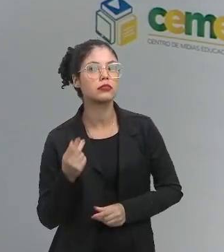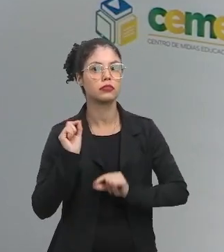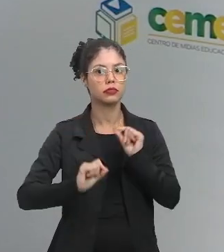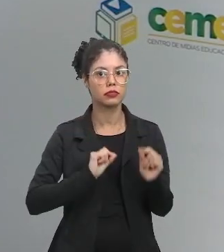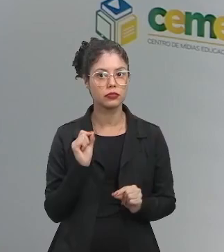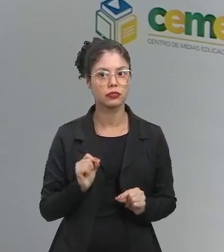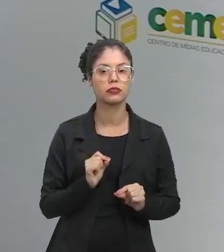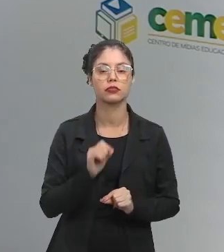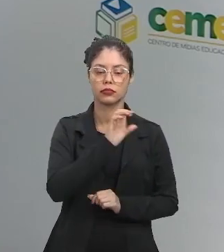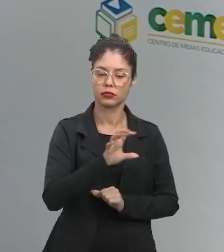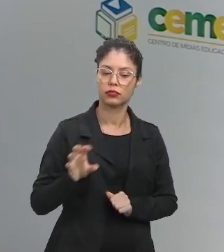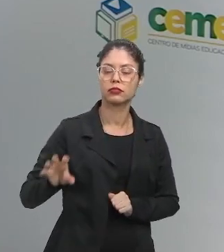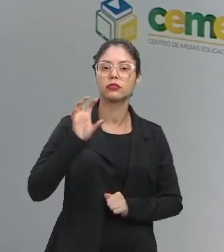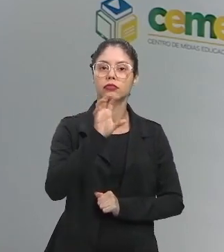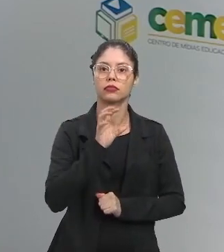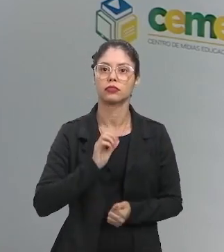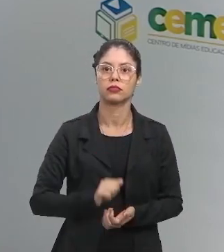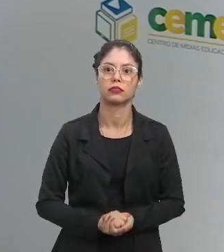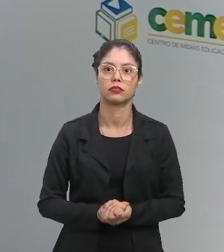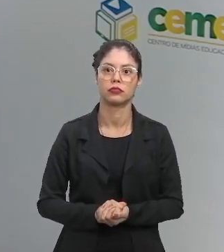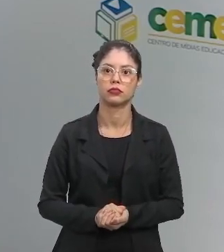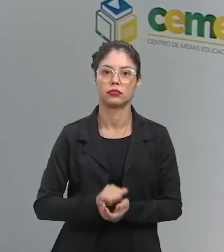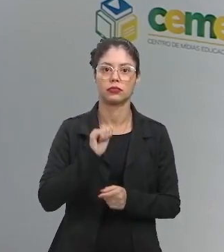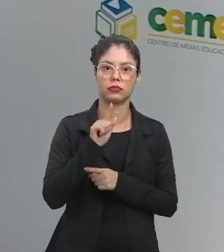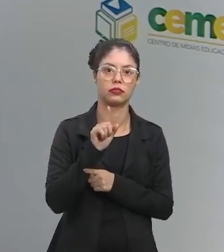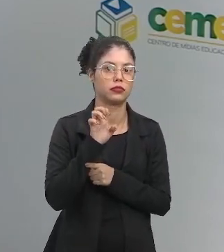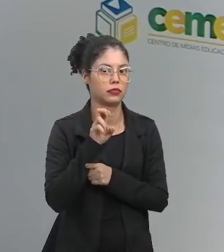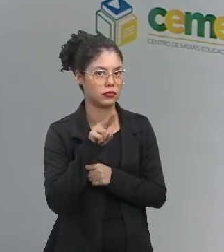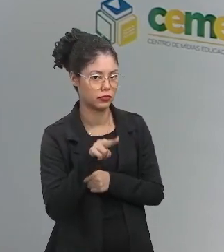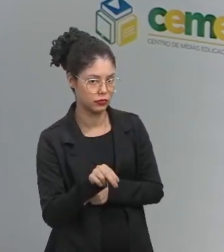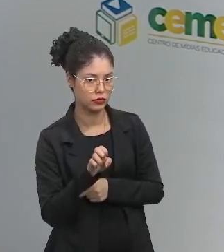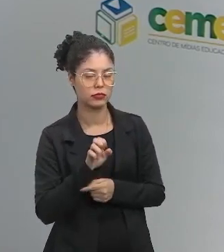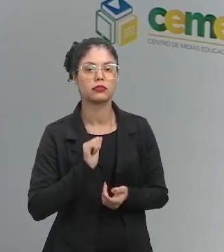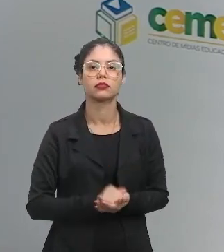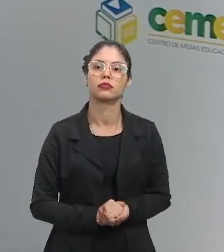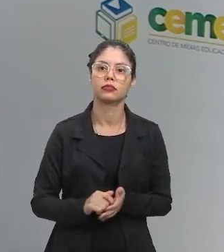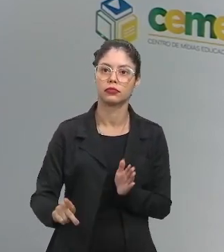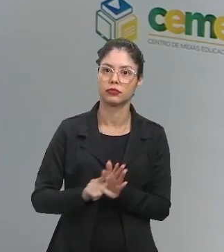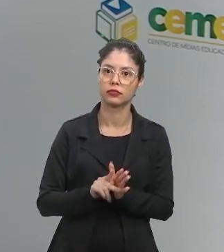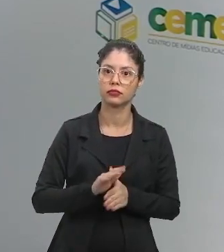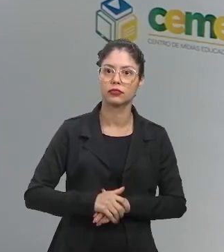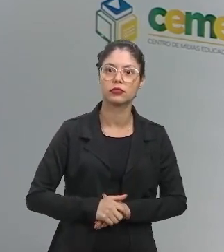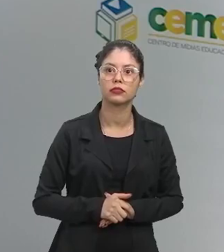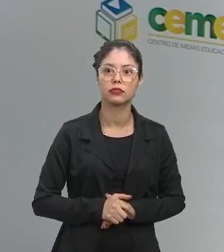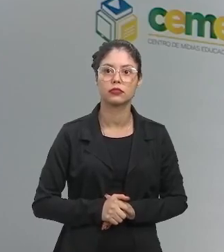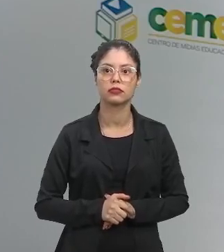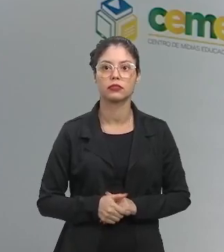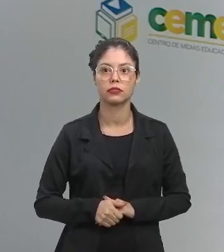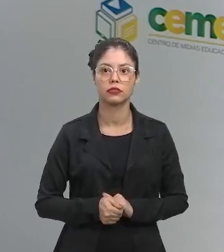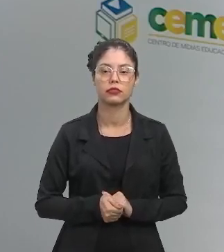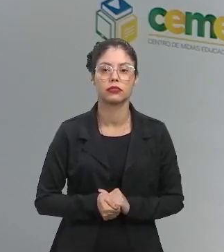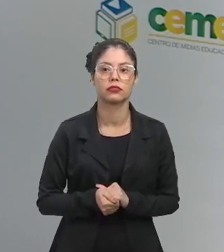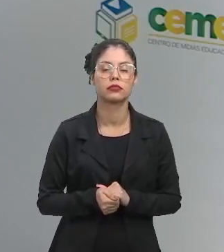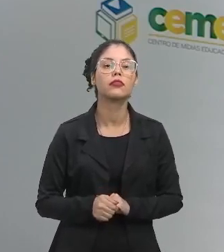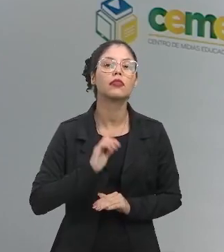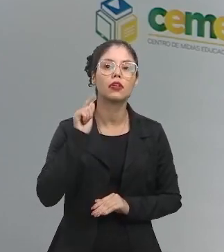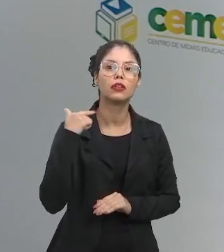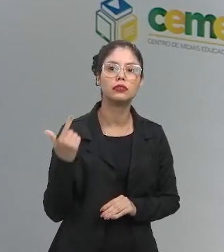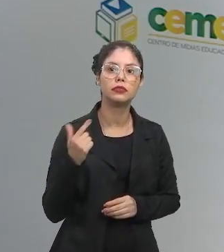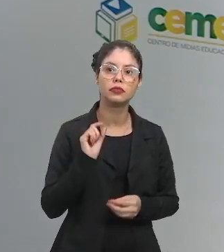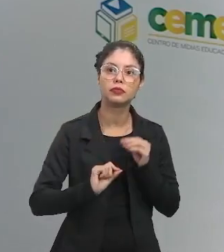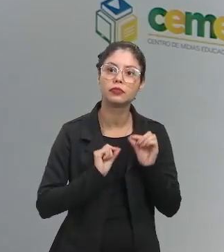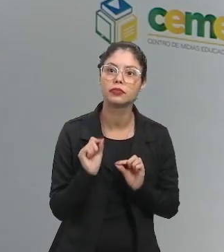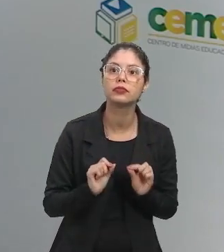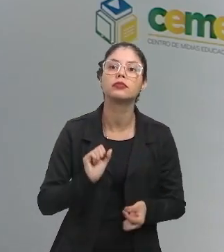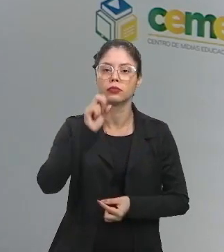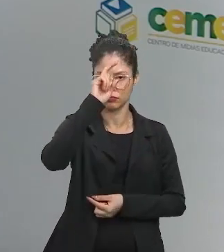é uma região chamada de gene, região funcional do nosso cromossomo. E aí, os demais indivíduos estão